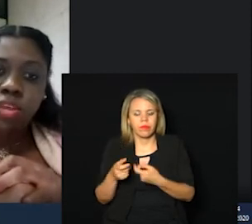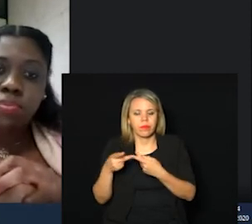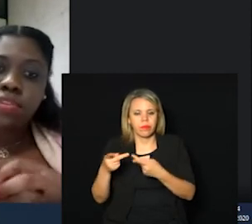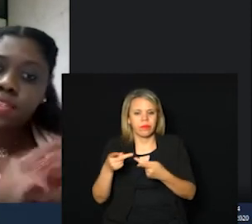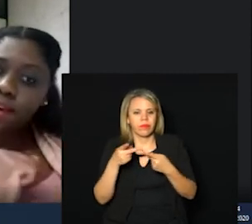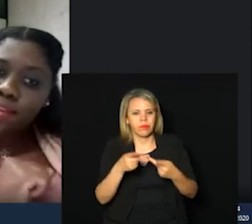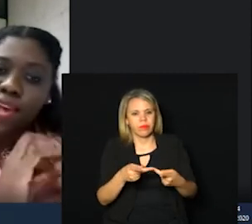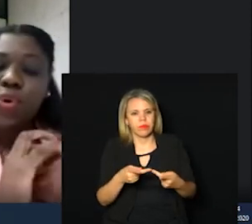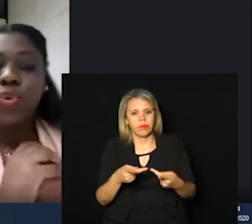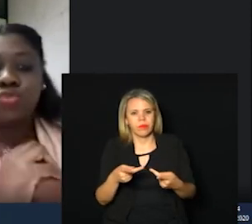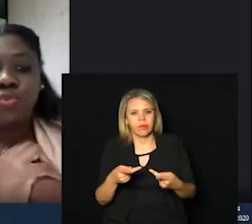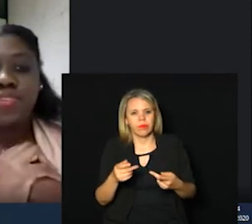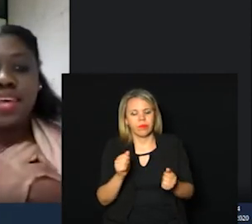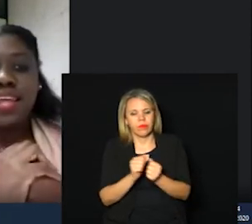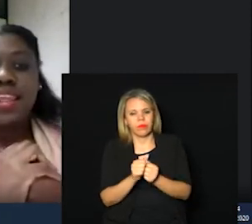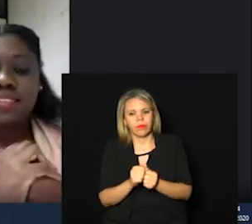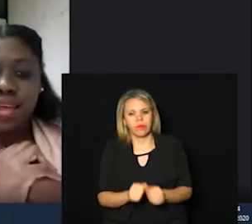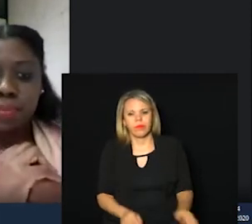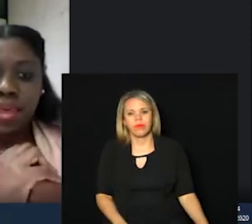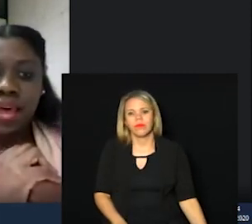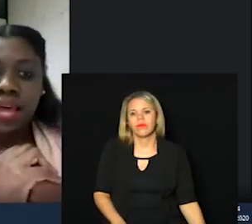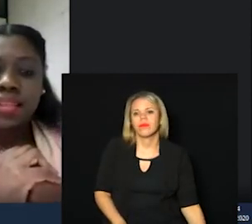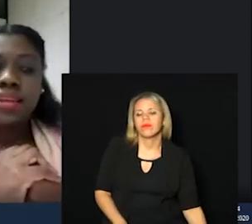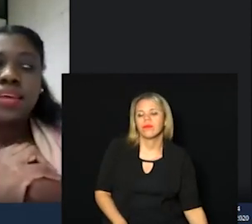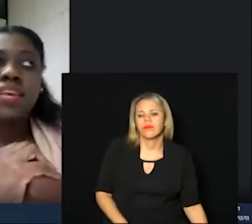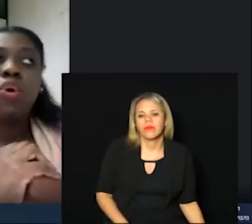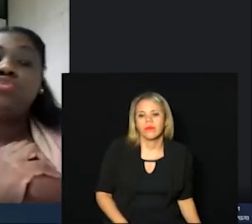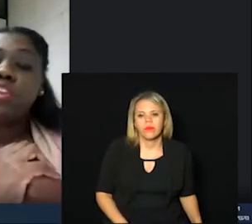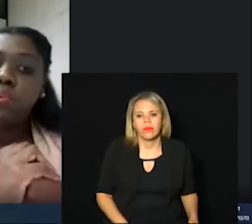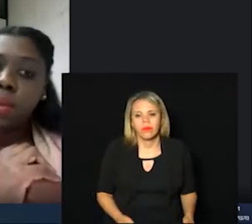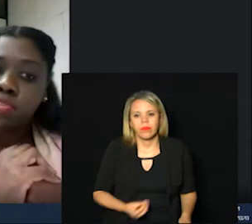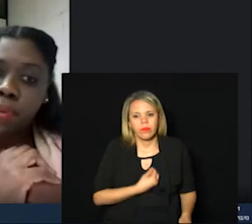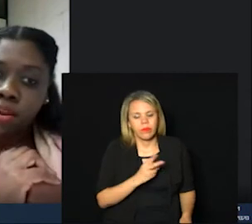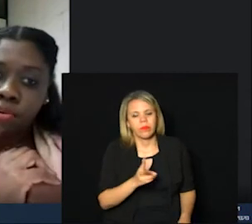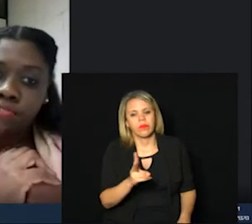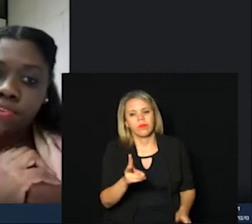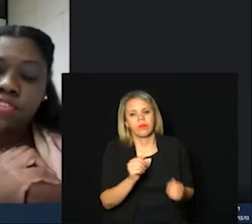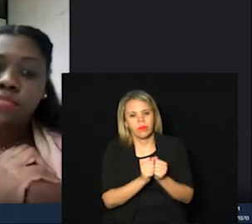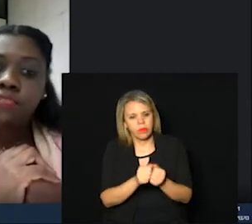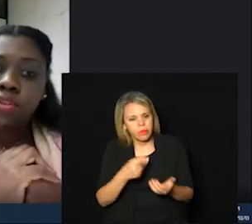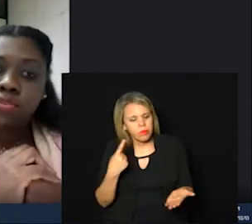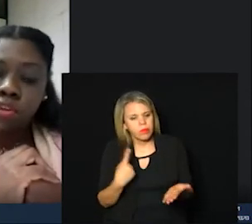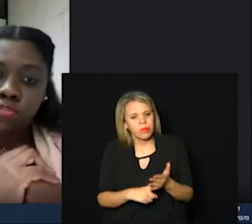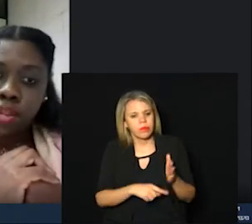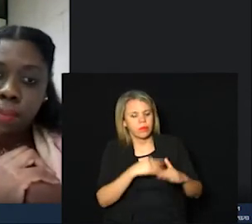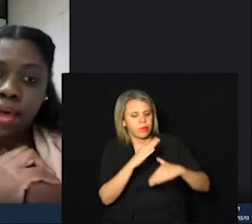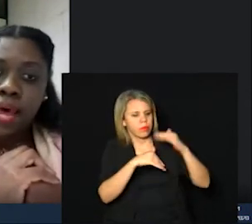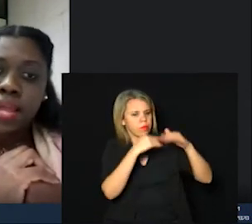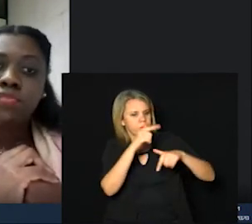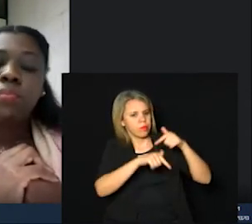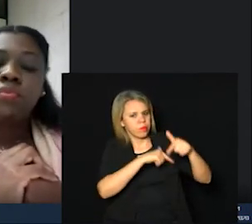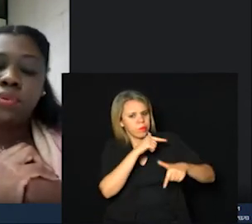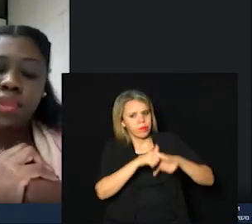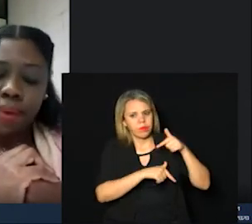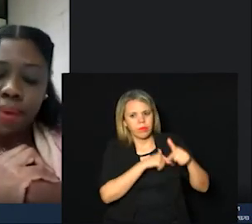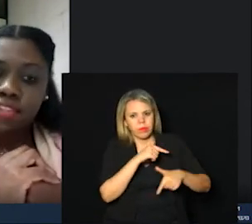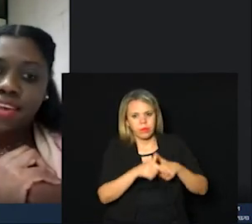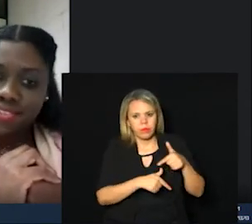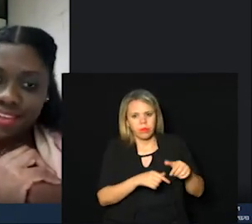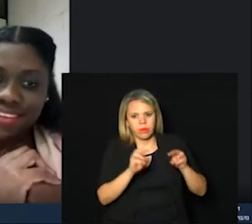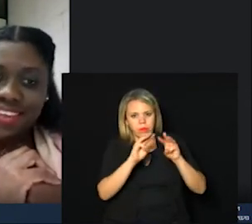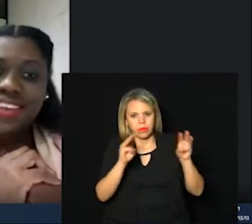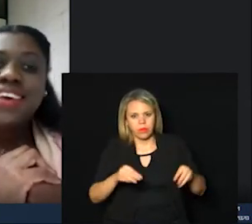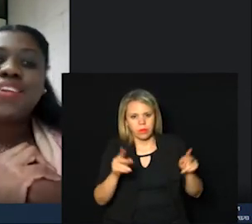convite e por estarem aí conosco nessa caminhada, que continuemos, Marlova, desenvolvendo os nossos trabalhos, o Museu da Paz